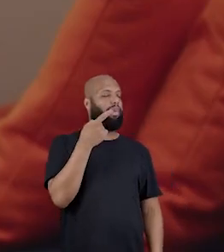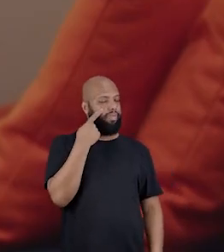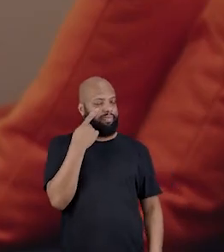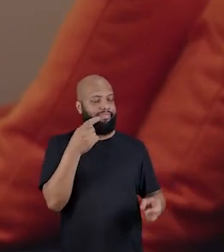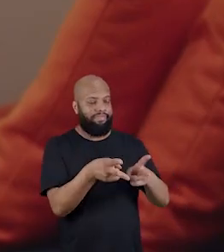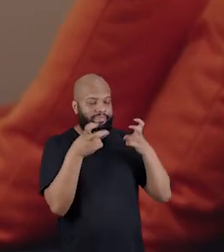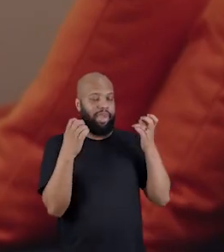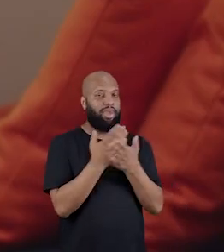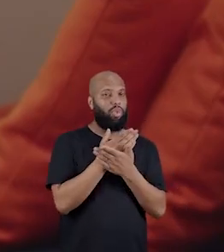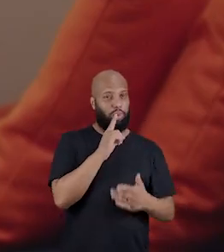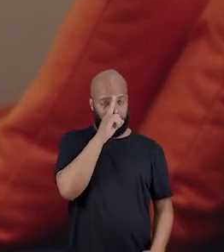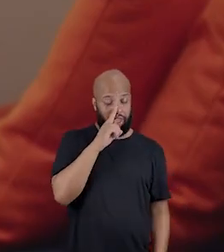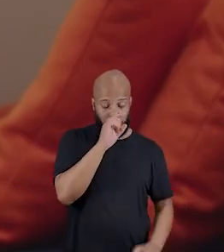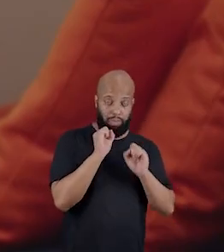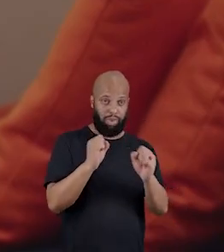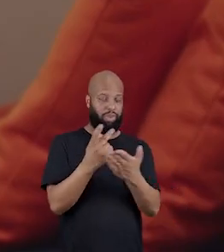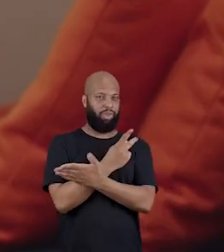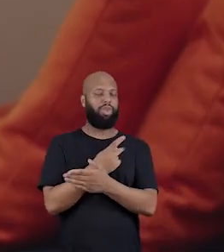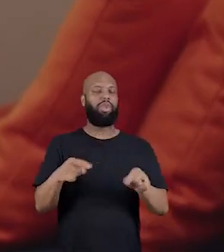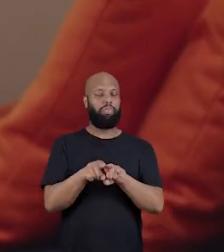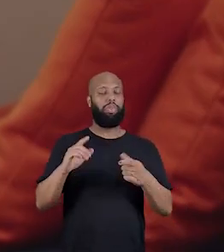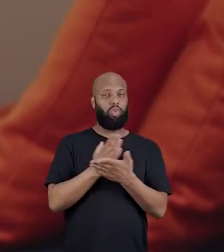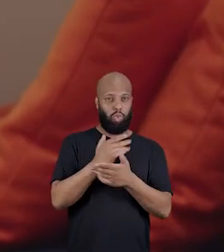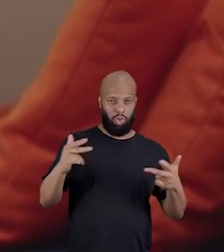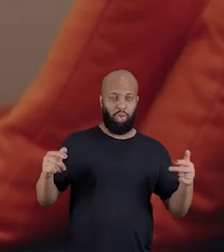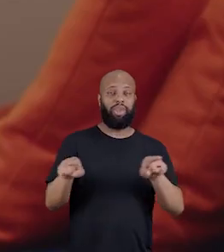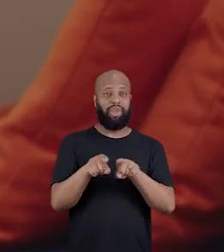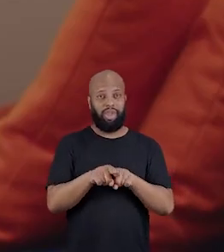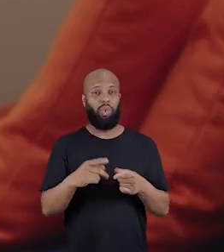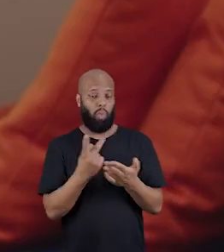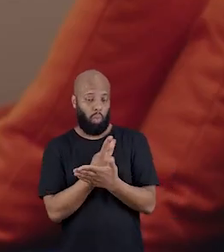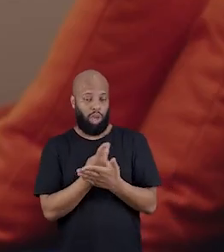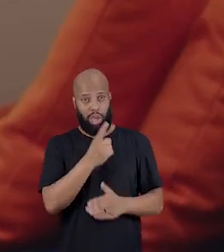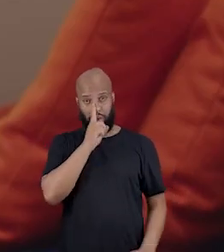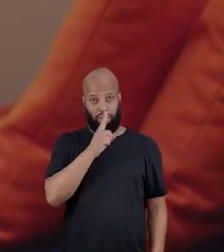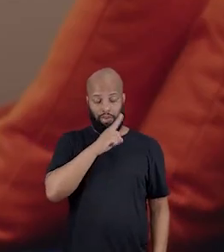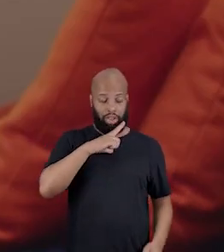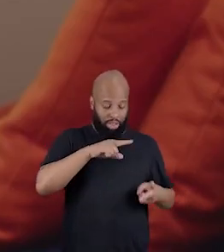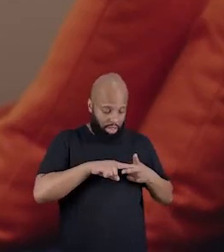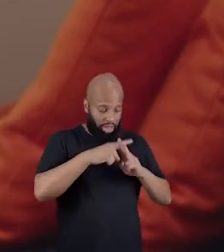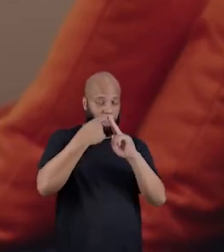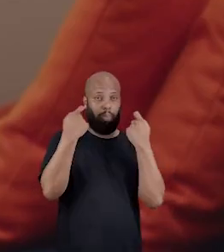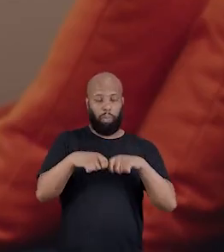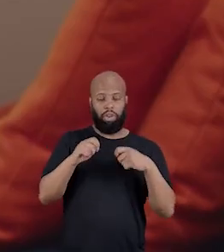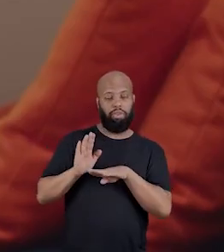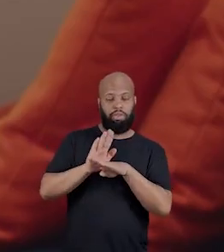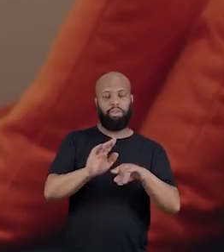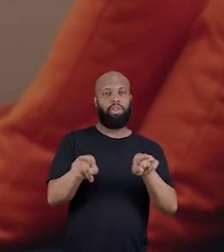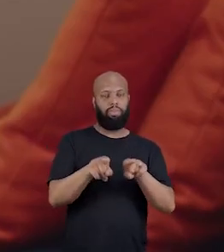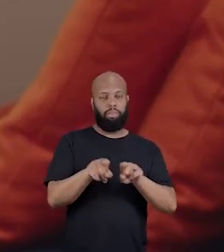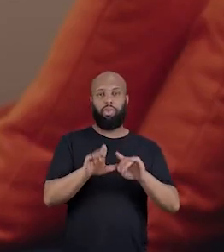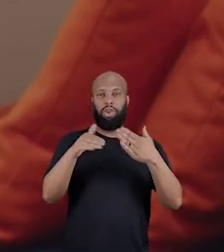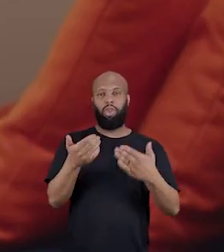algum risco vai acontecer ou tem um risco de acontecer alguma coisa, ou que tem um erro, uma falha que precisa ser corrigida e precisa de